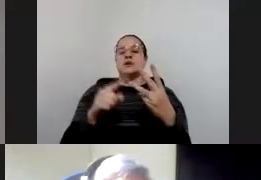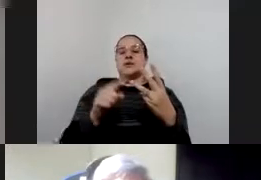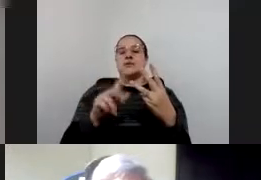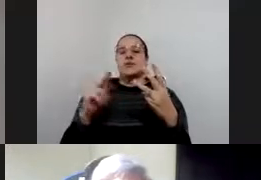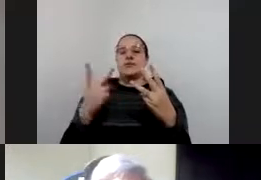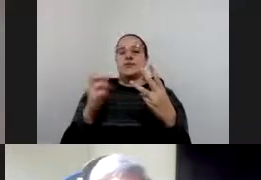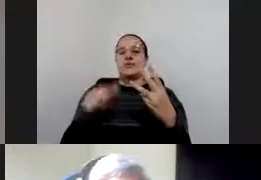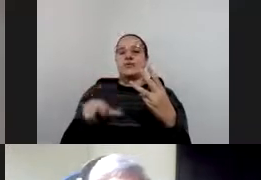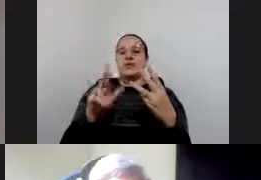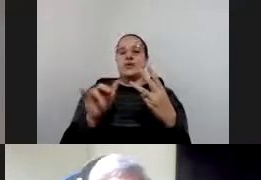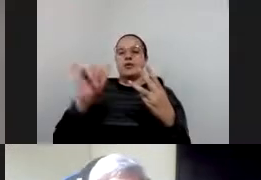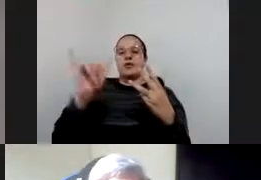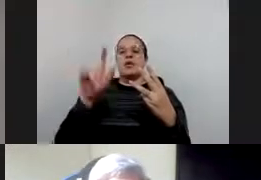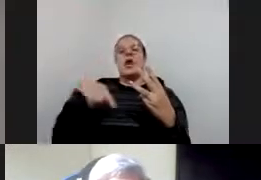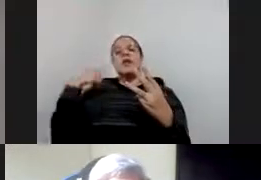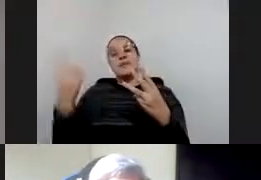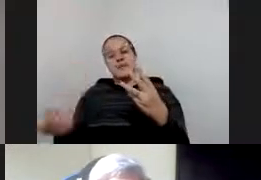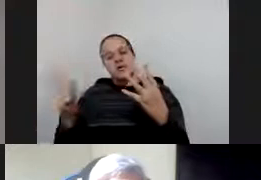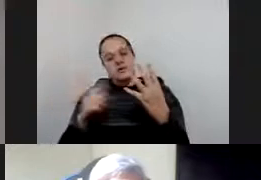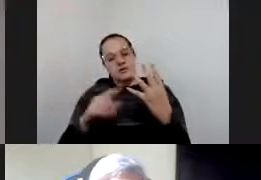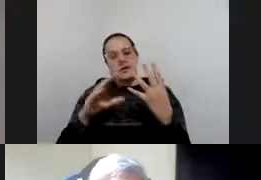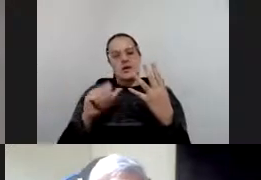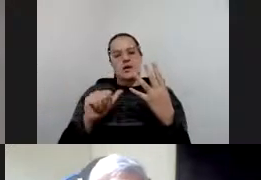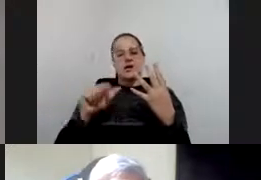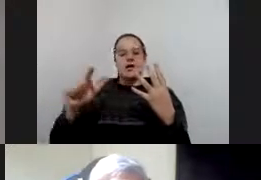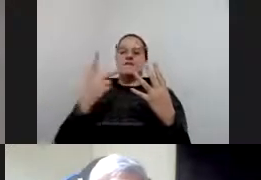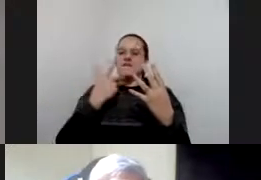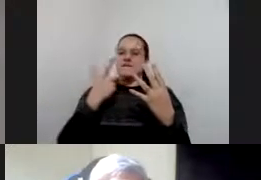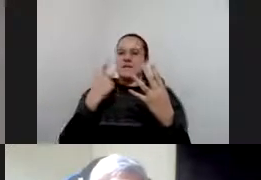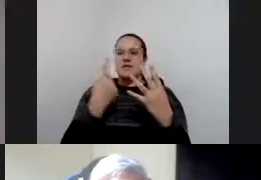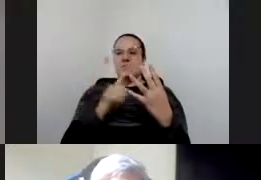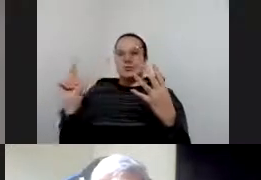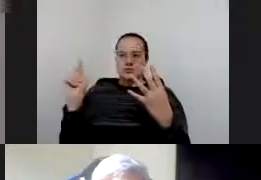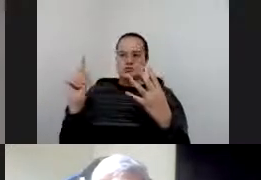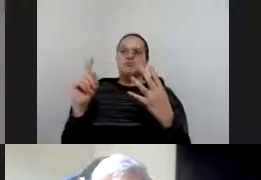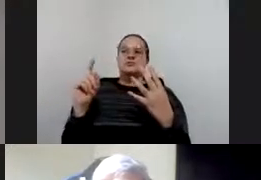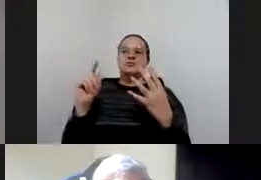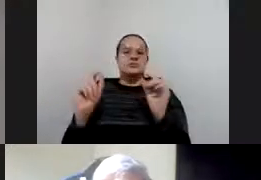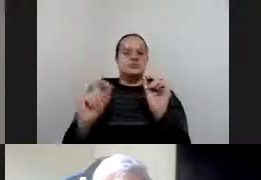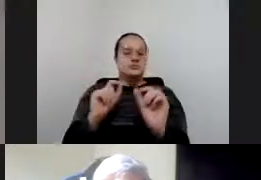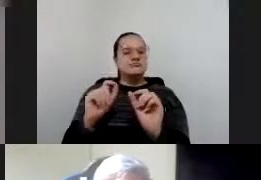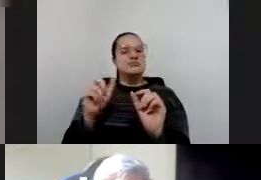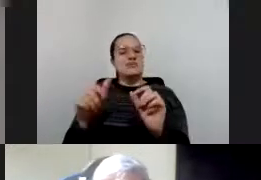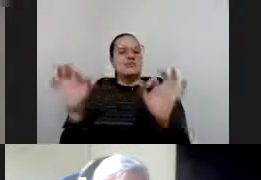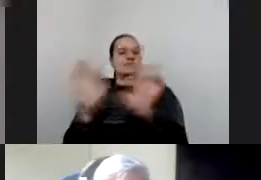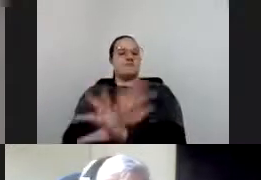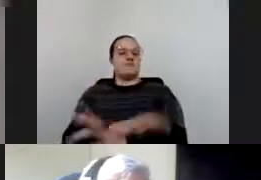eu devolvo a palavra para o Cal e para o Clemente, para eles fazerem aí as considerações finais, os encaminhamentos